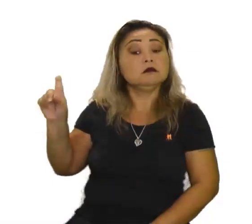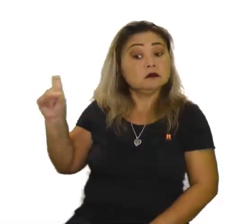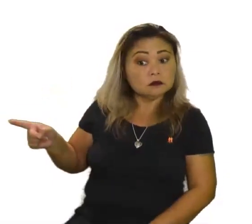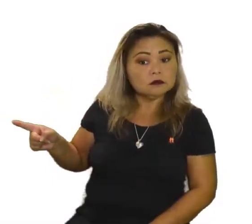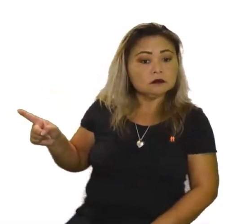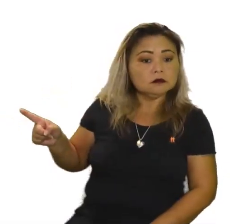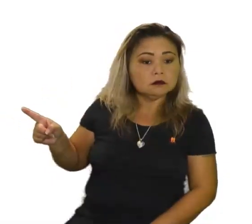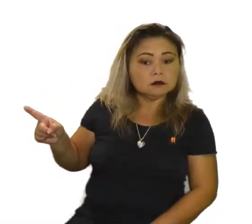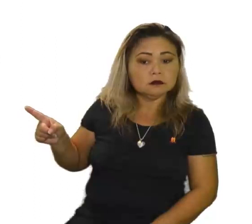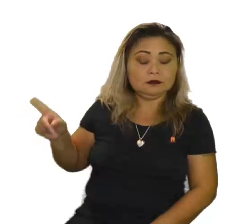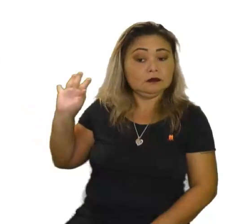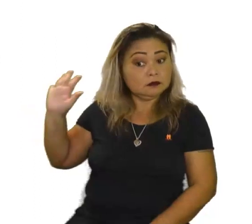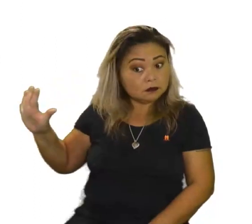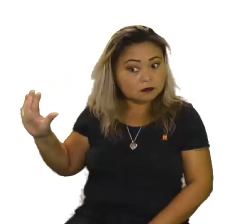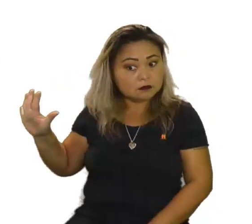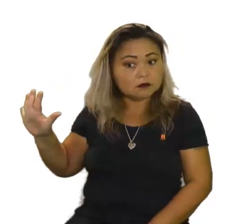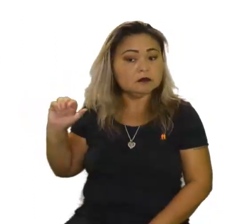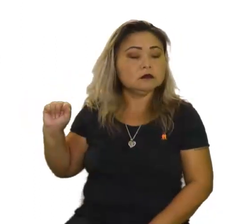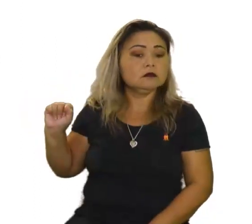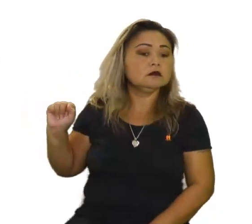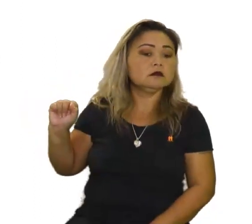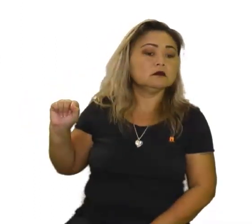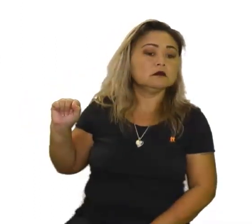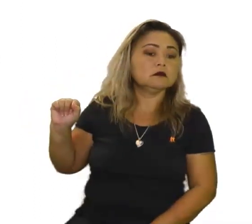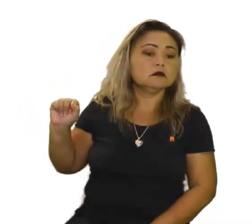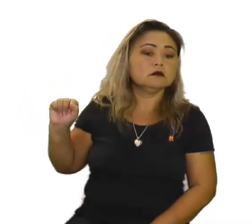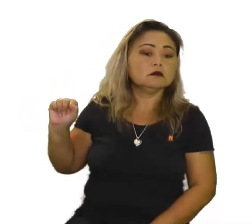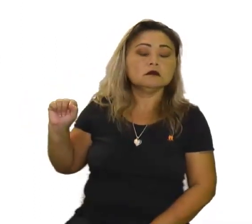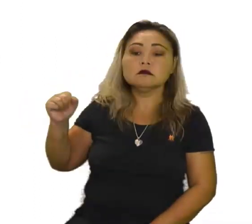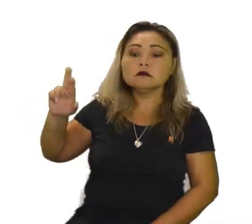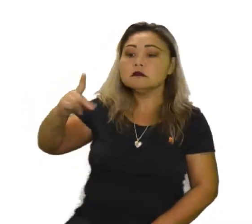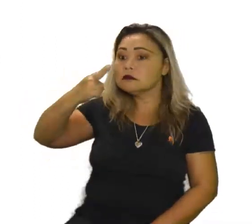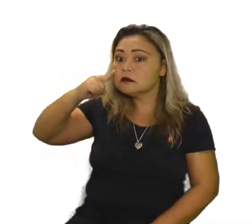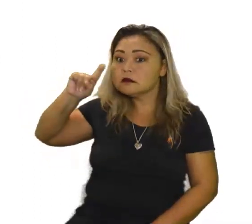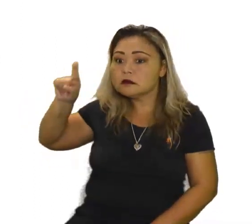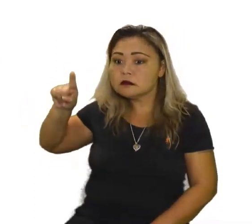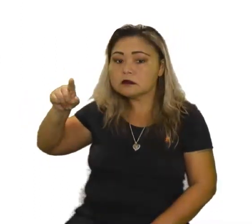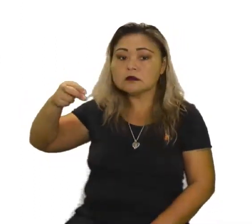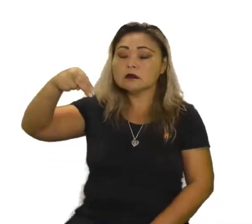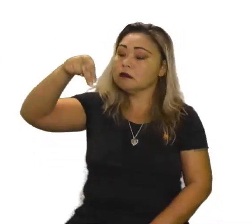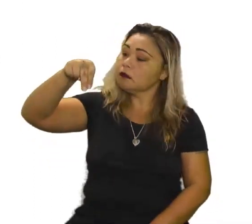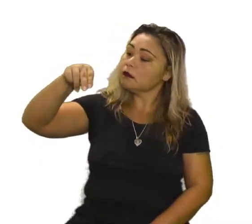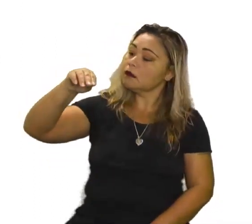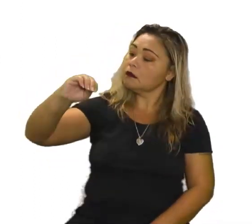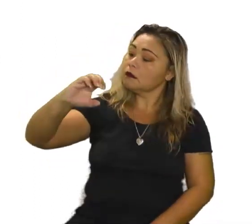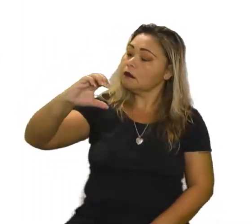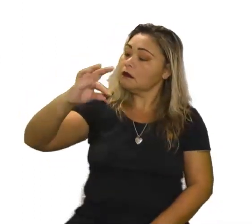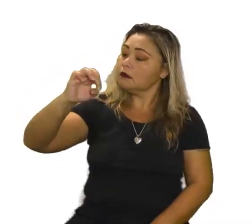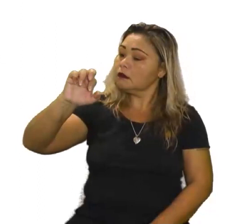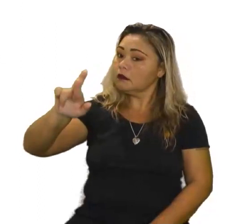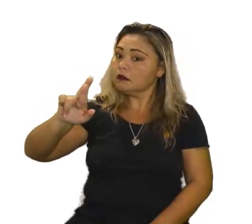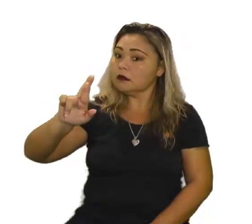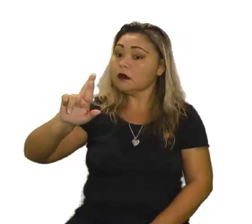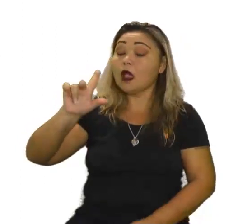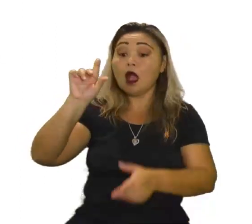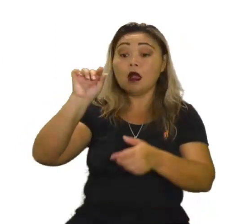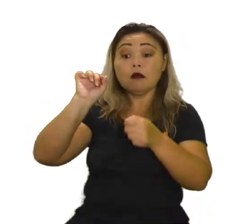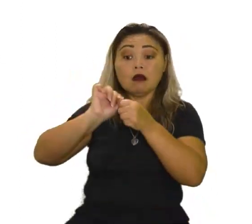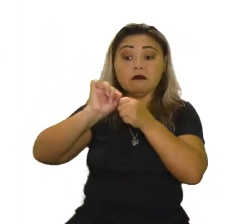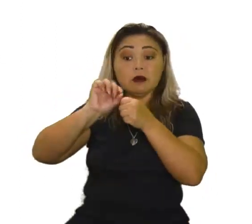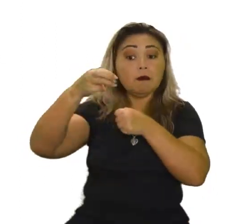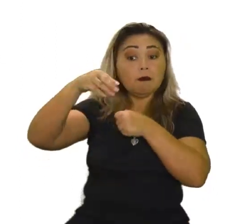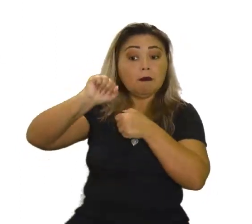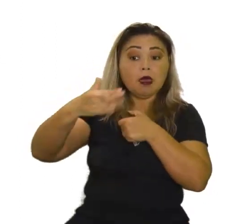Vamos lá, aqui. Se a gente der uma olhada, néctar, ele serve para a produção de mel.